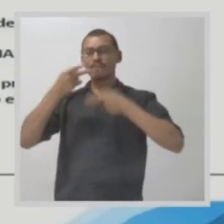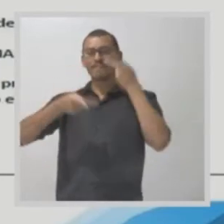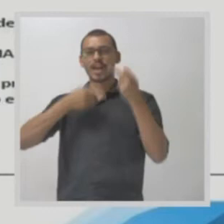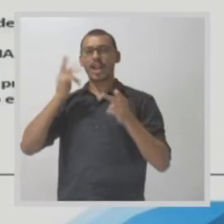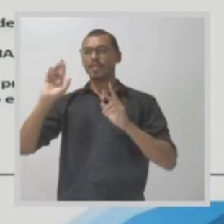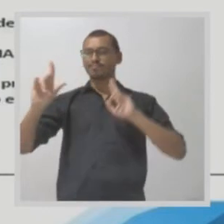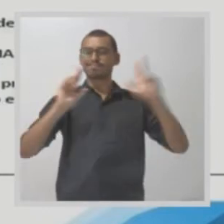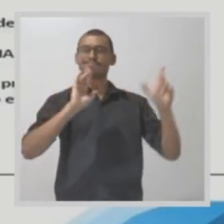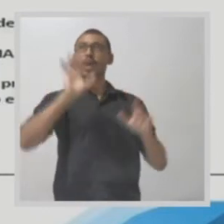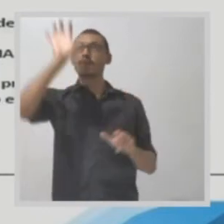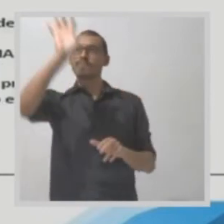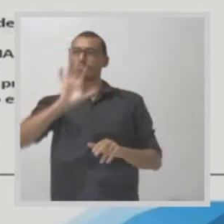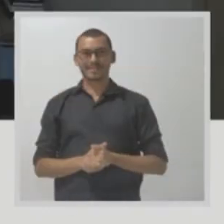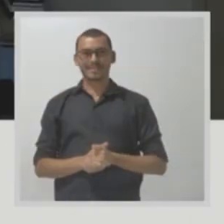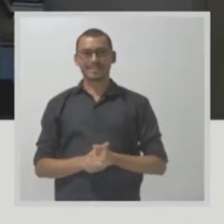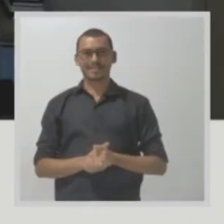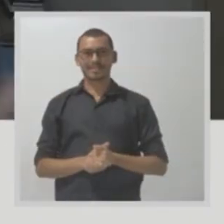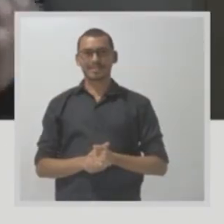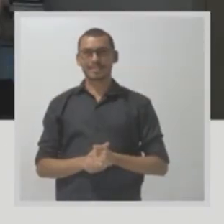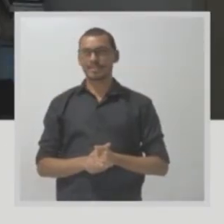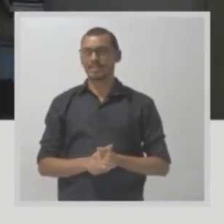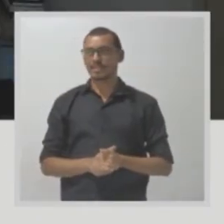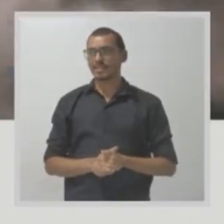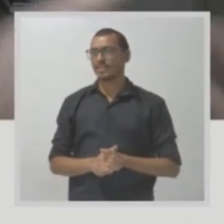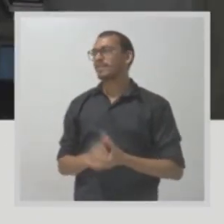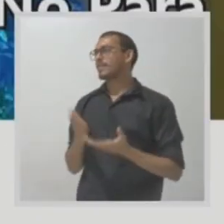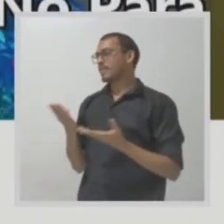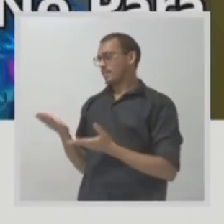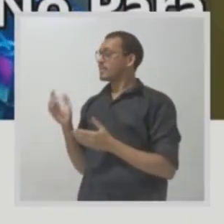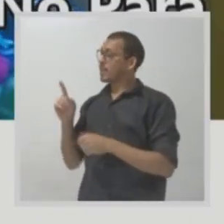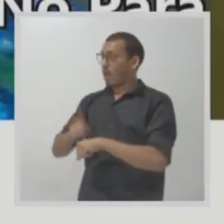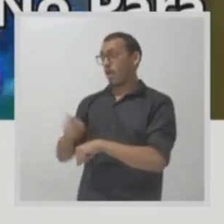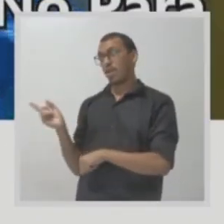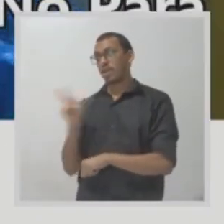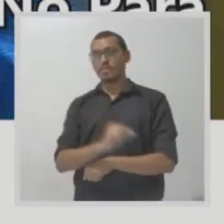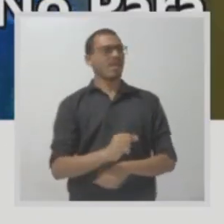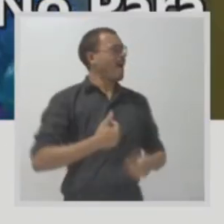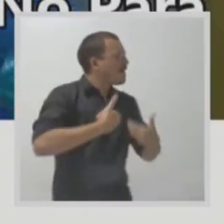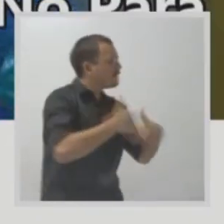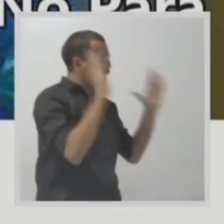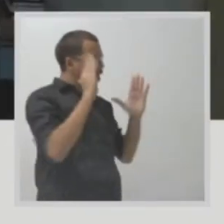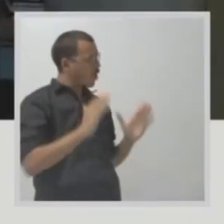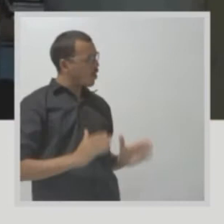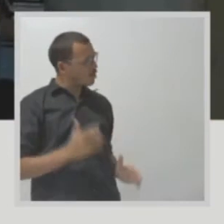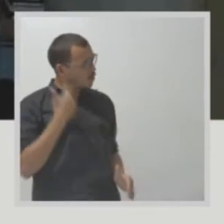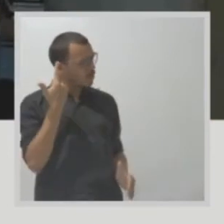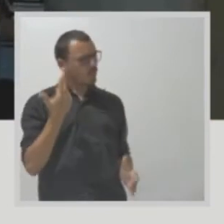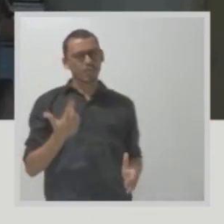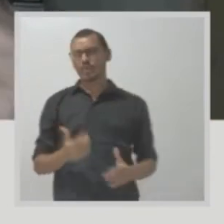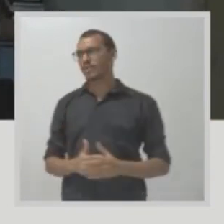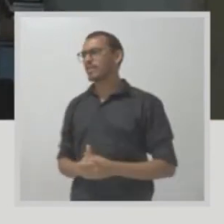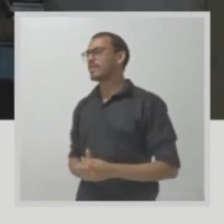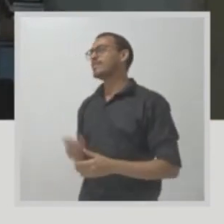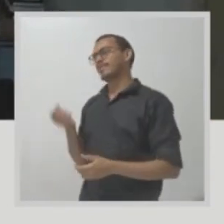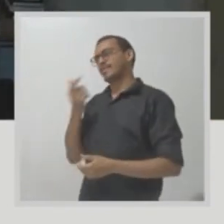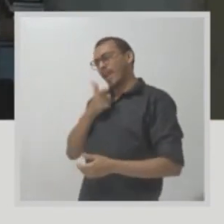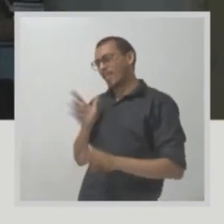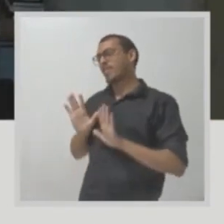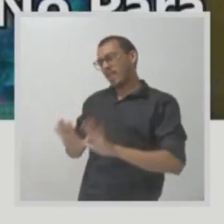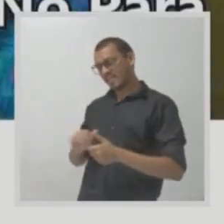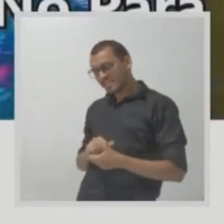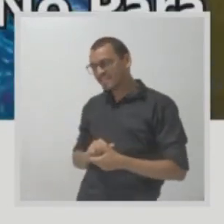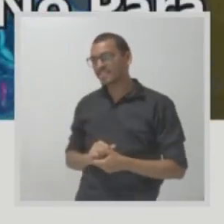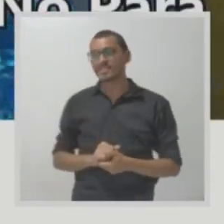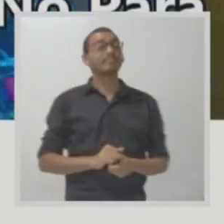outro lugar e o falar paraense. Já tá na hora de você ir. Vai-te embora, doido. Você acha que vai ficar por isso